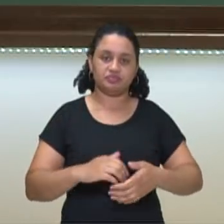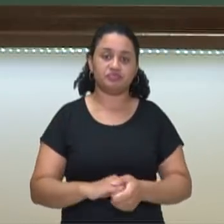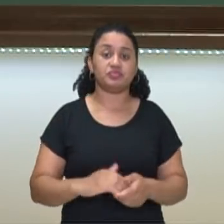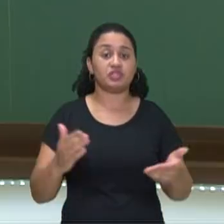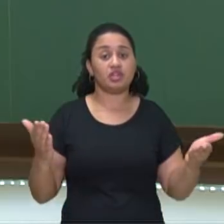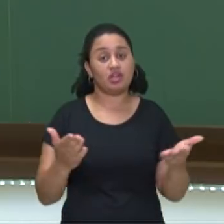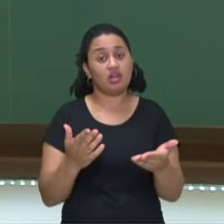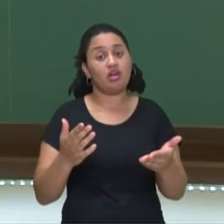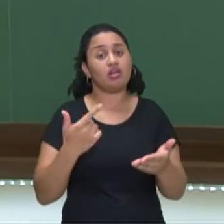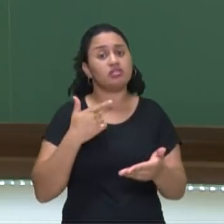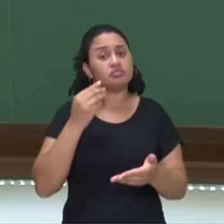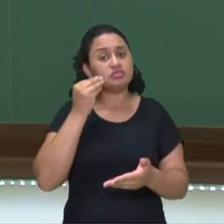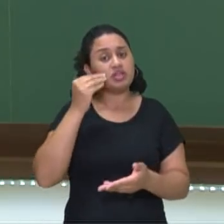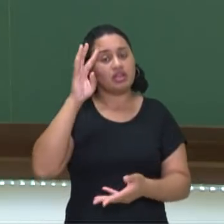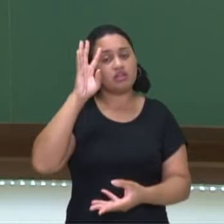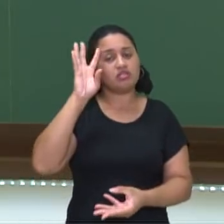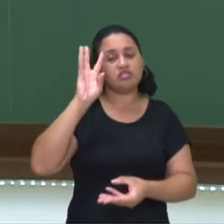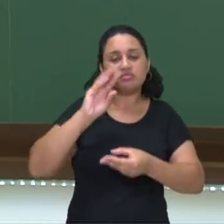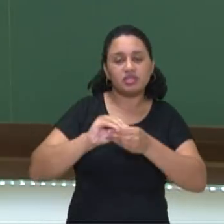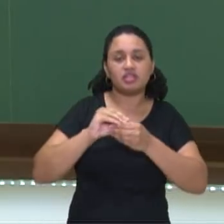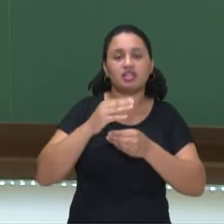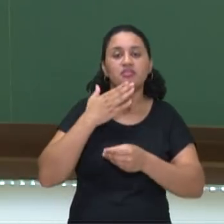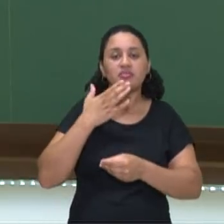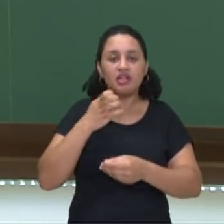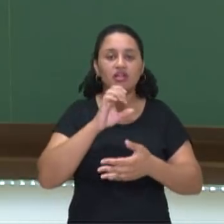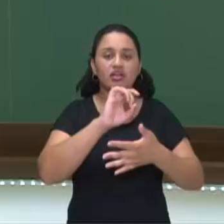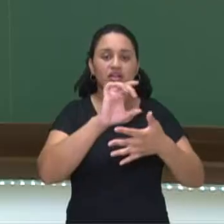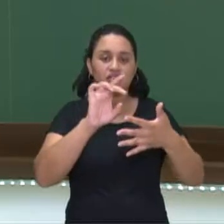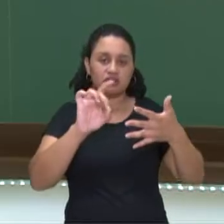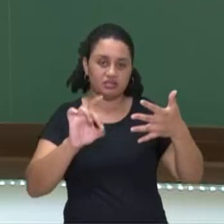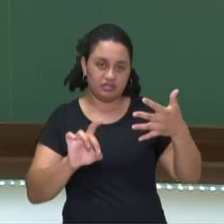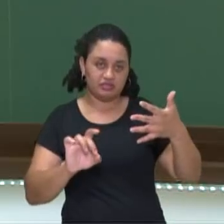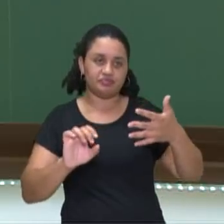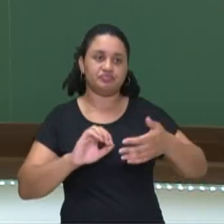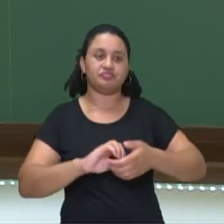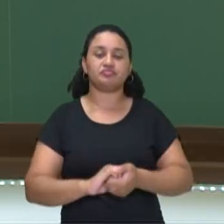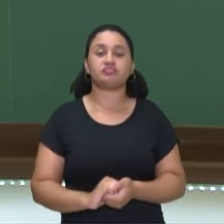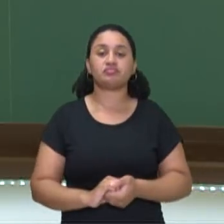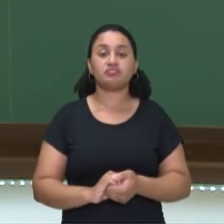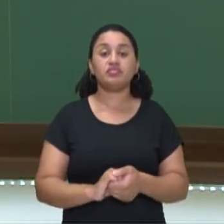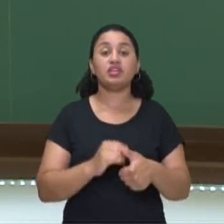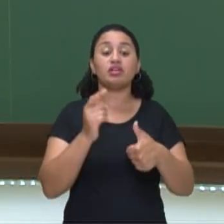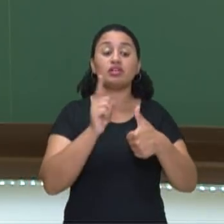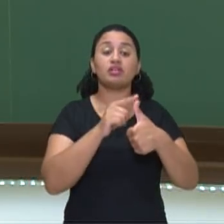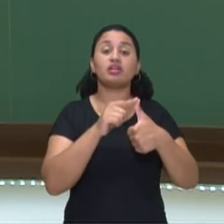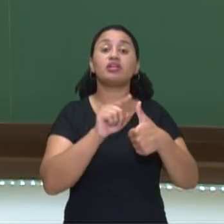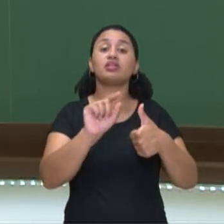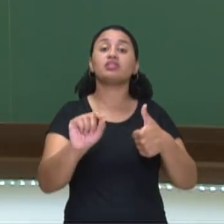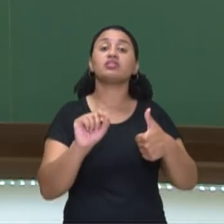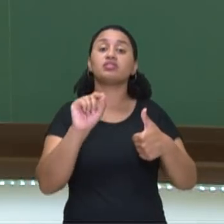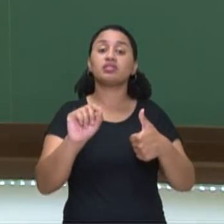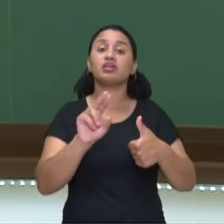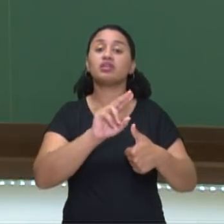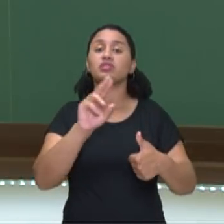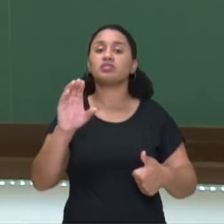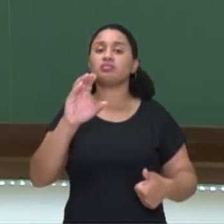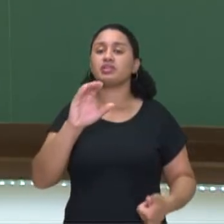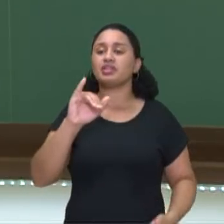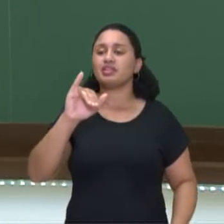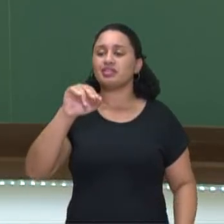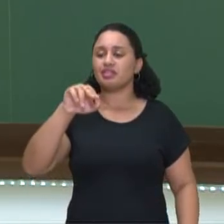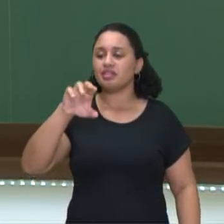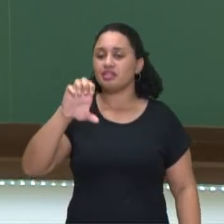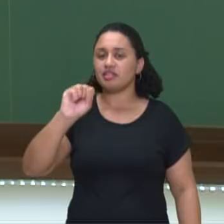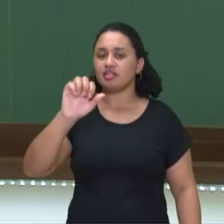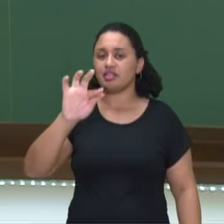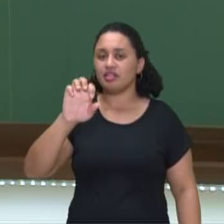gente vai entender um pouquinho melhor cada uma delas, tá? Vai começar pela sinesfera, um nome meio